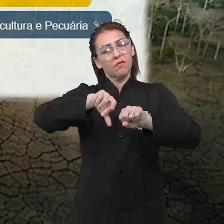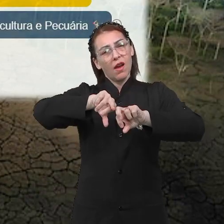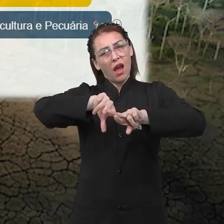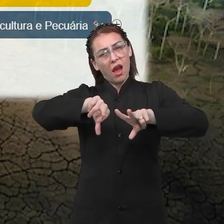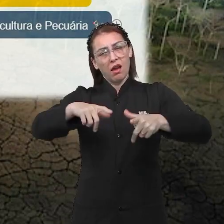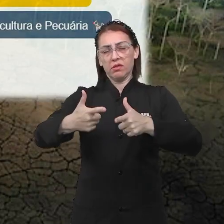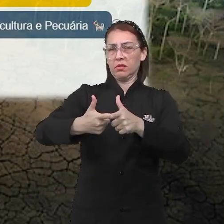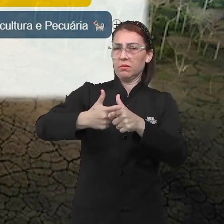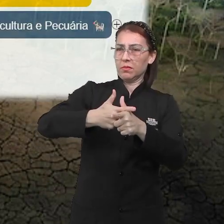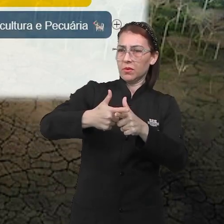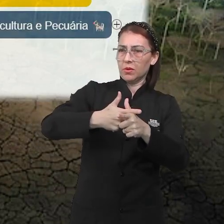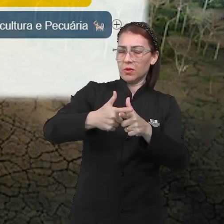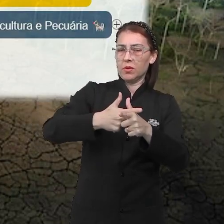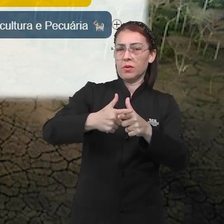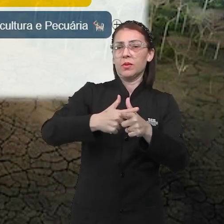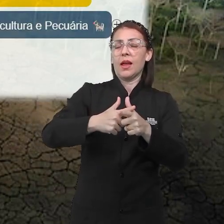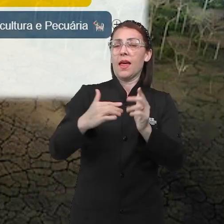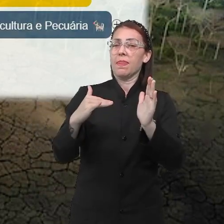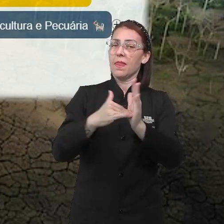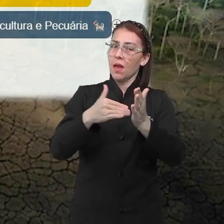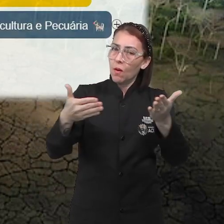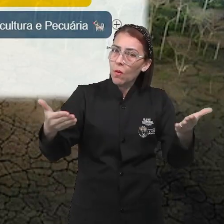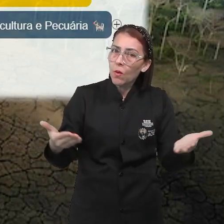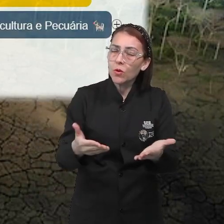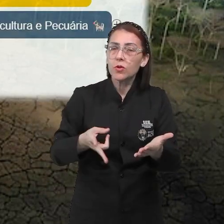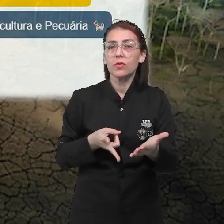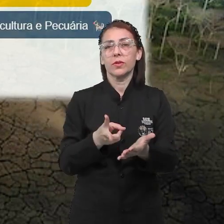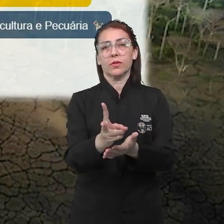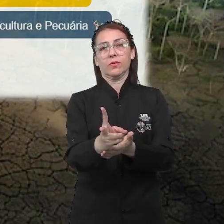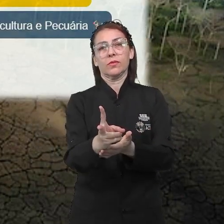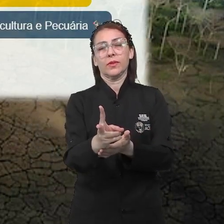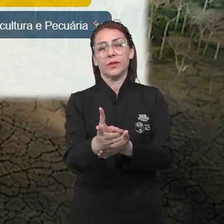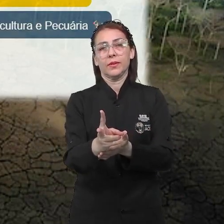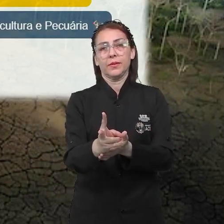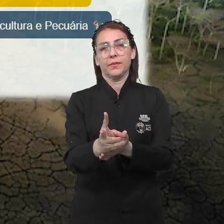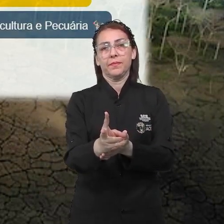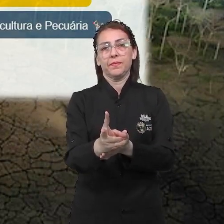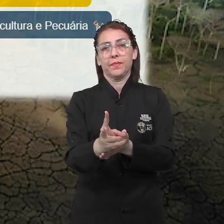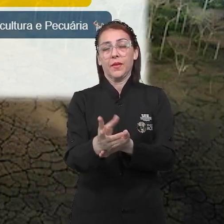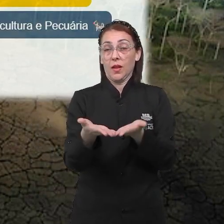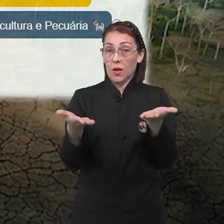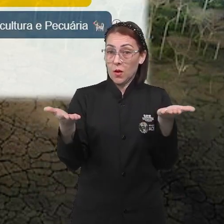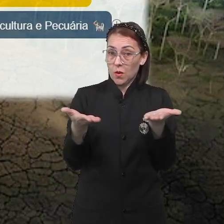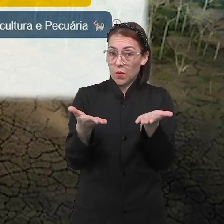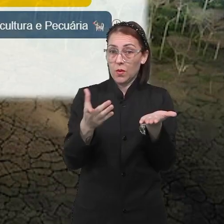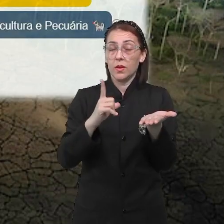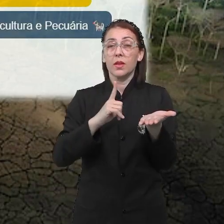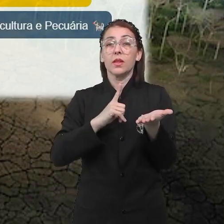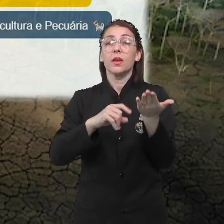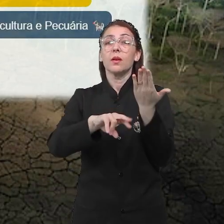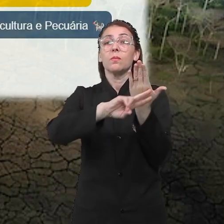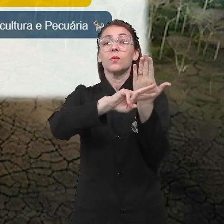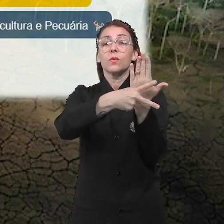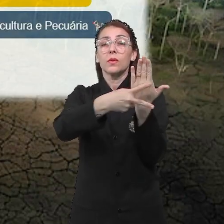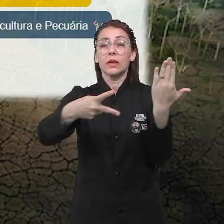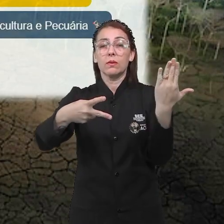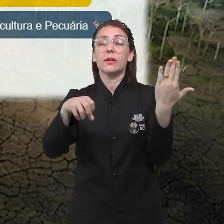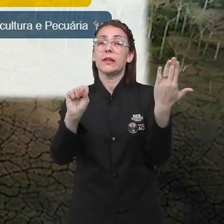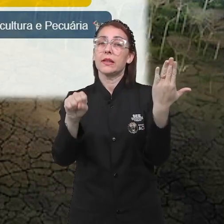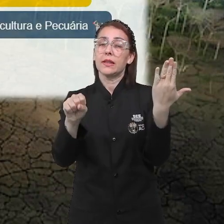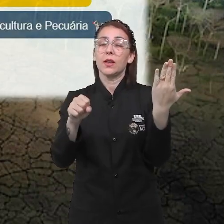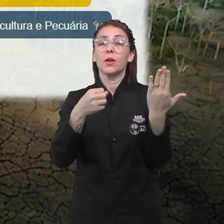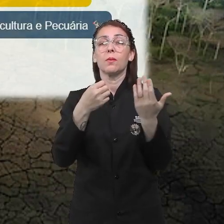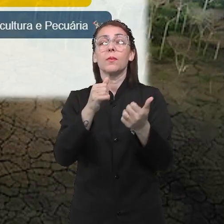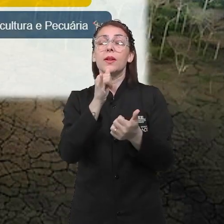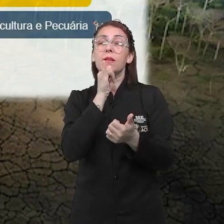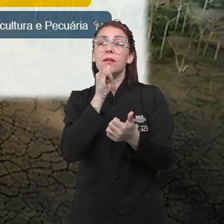problemas que perduram até os dias atuais. E, atualmente, nós temos consequências de tudo isso, como